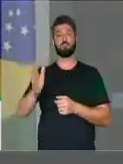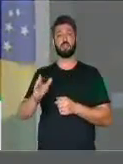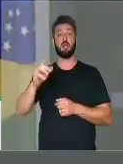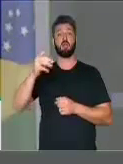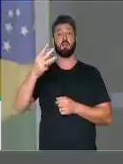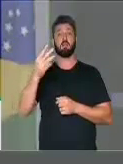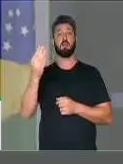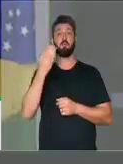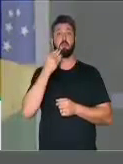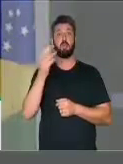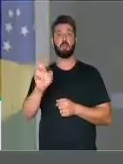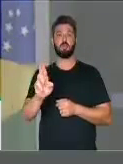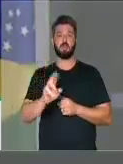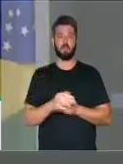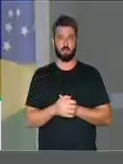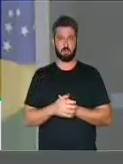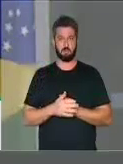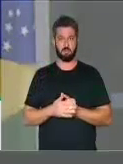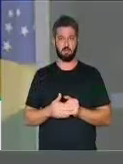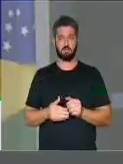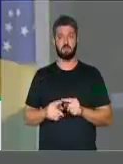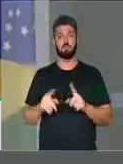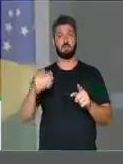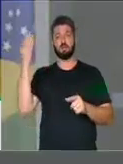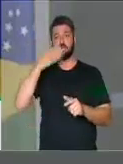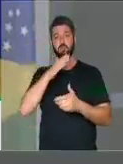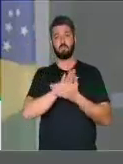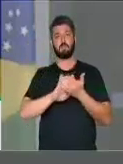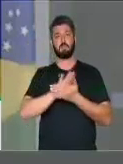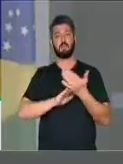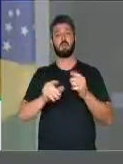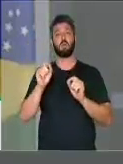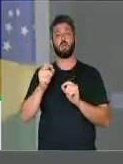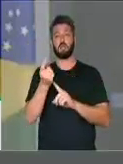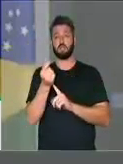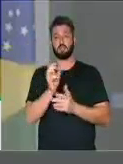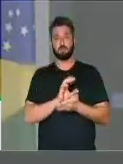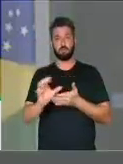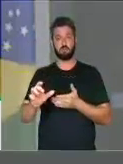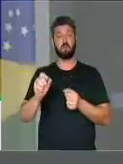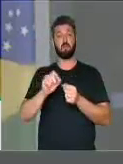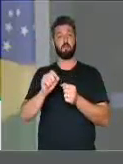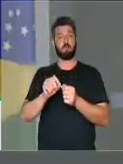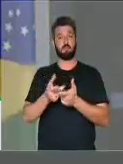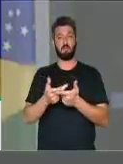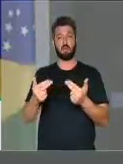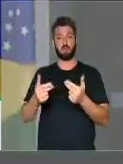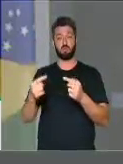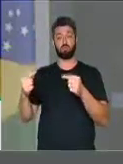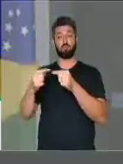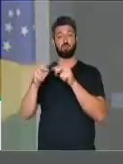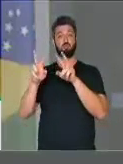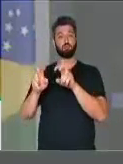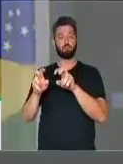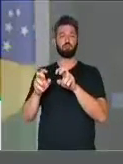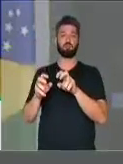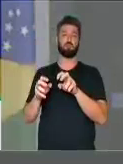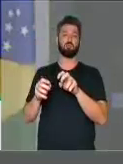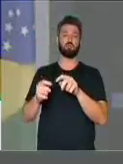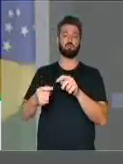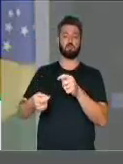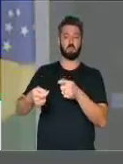mais de 3 bilhões de reais sem a comprovação de que a aplicação tenha sido feita em objetos relacionados às